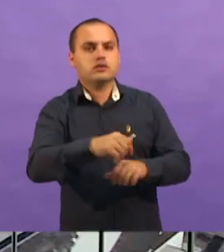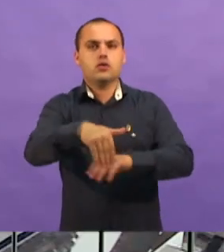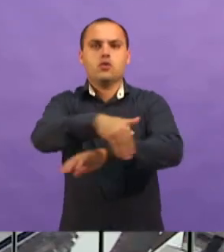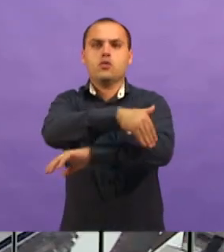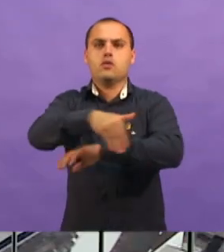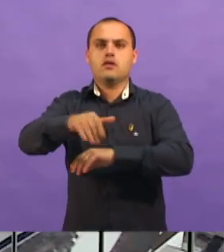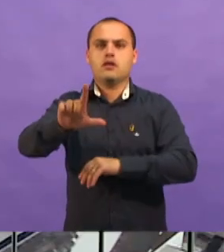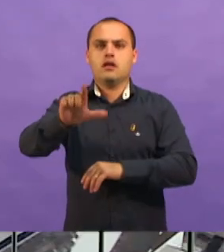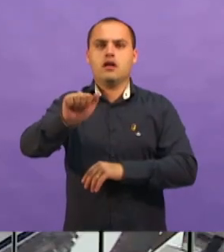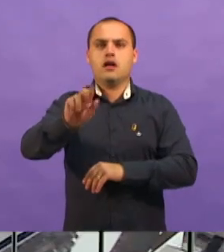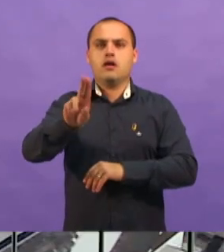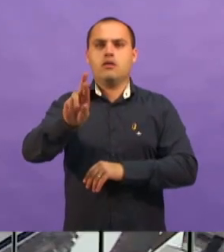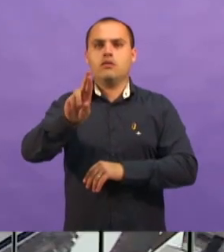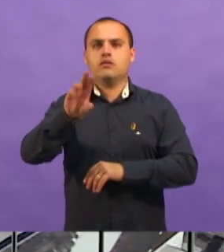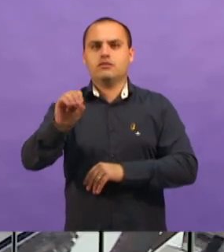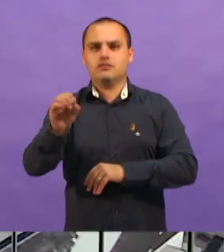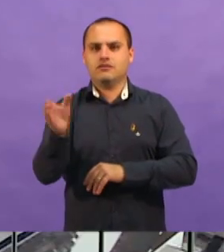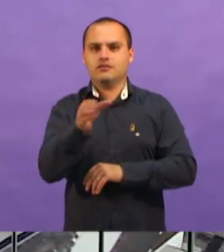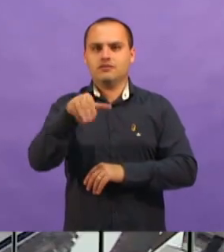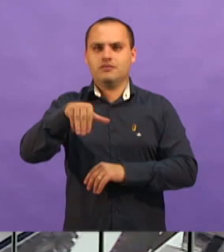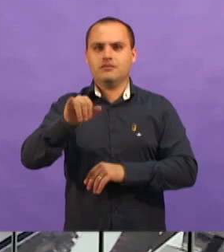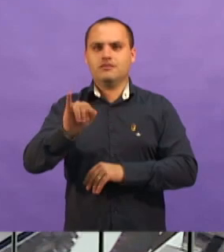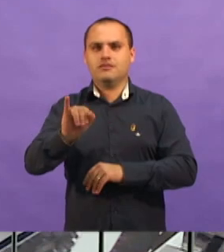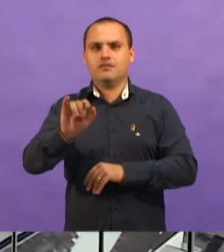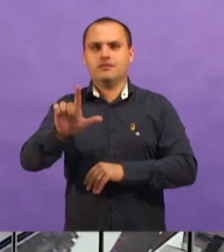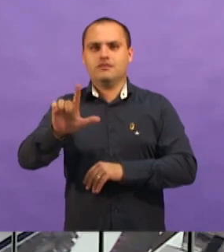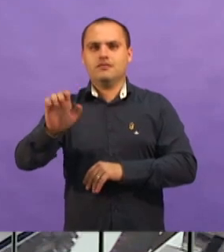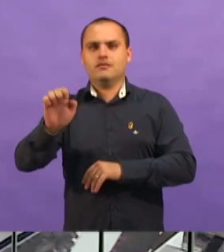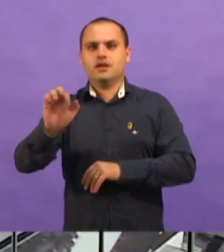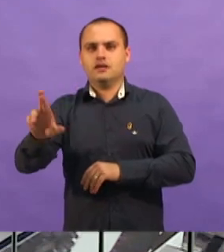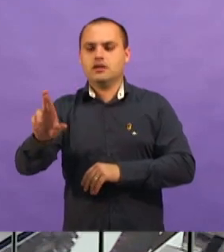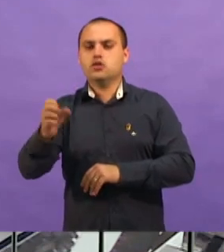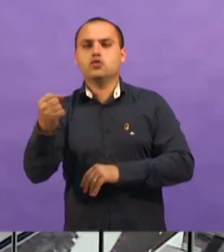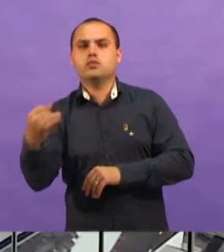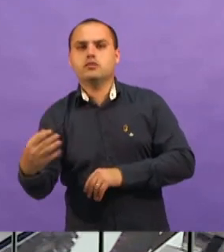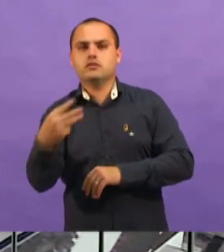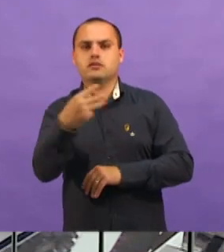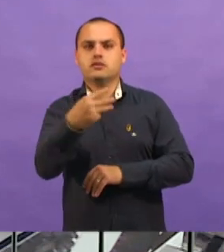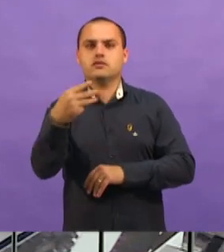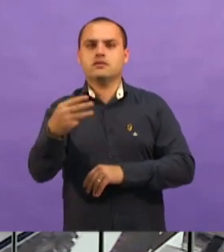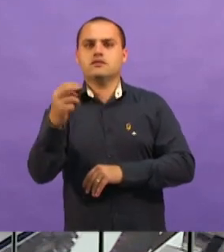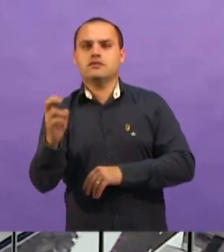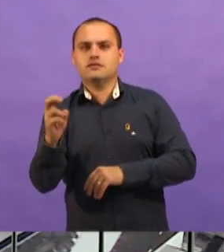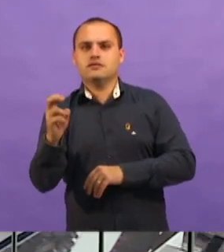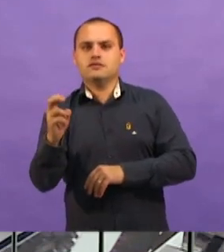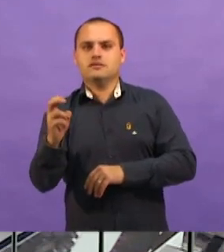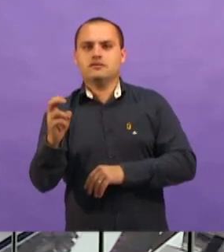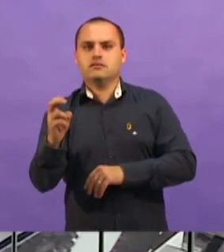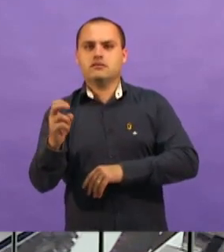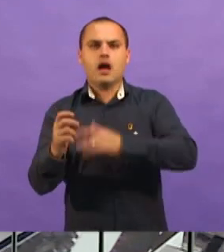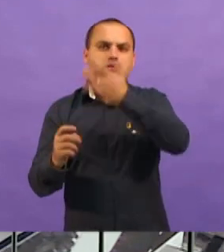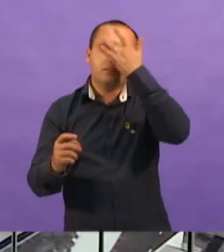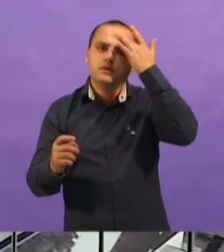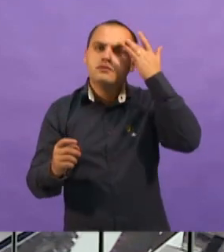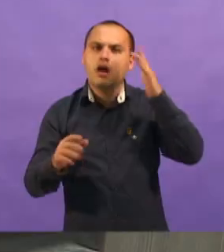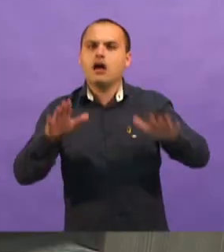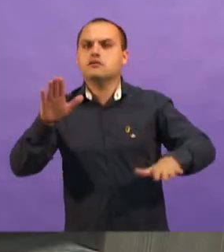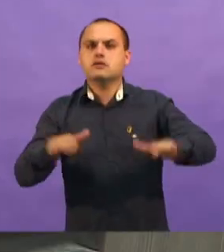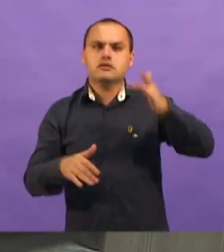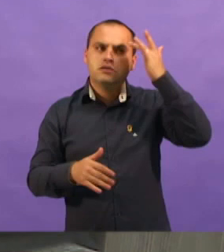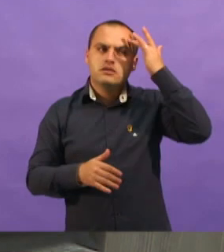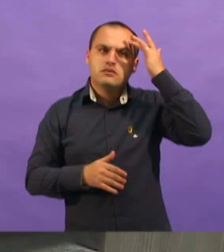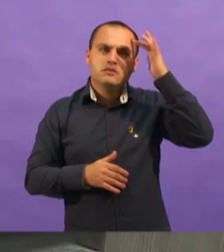Miller, 335. As pessoas às vezes não têm ideia do que é um centro de documentação